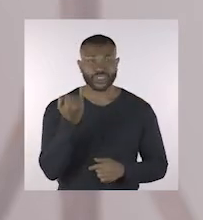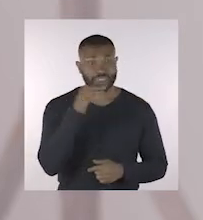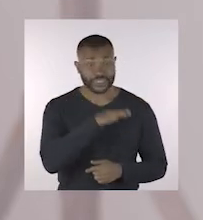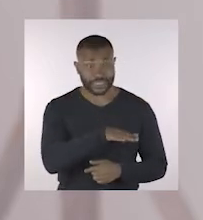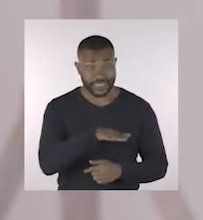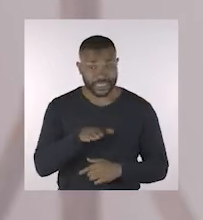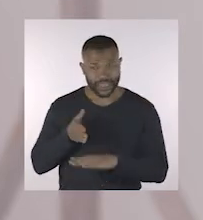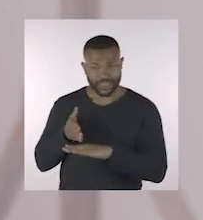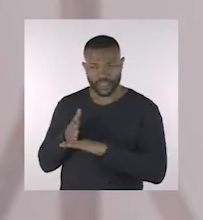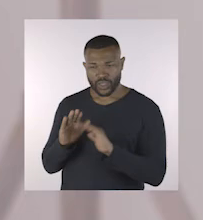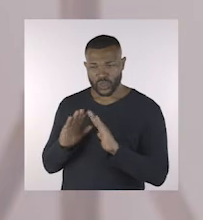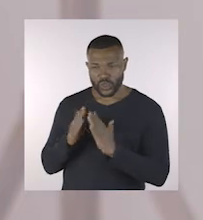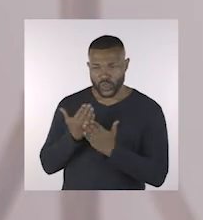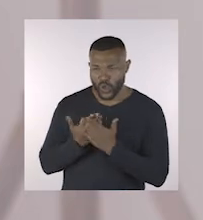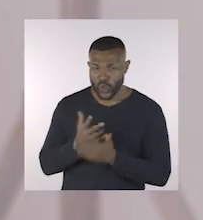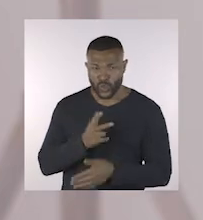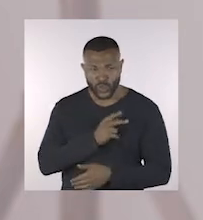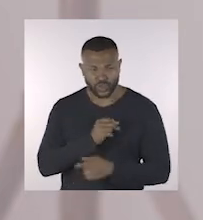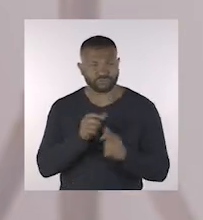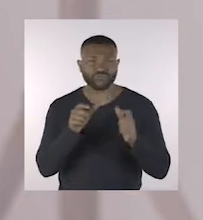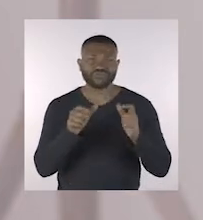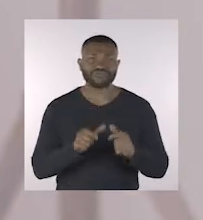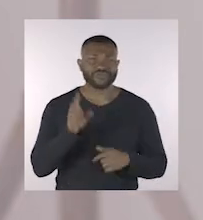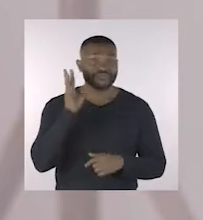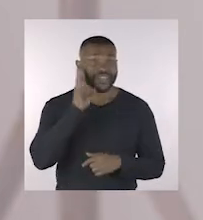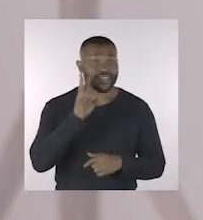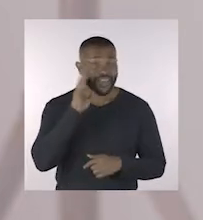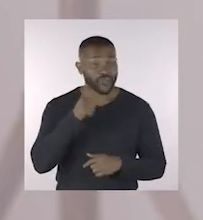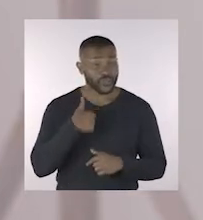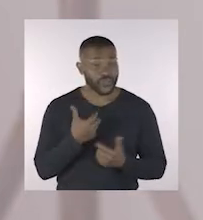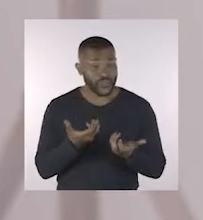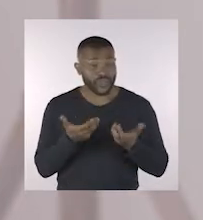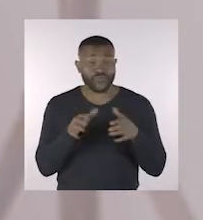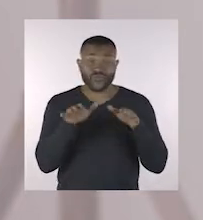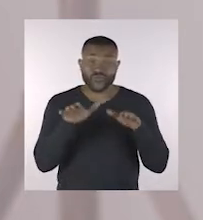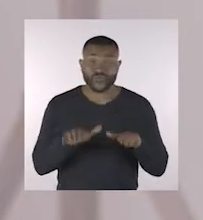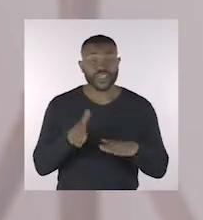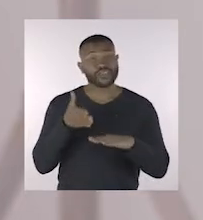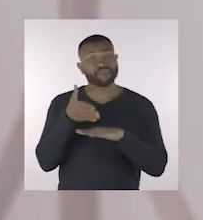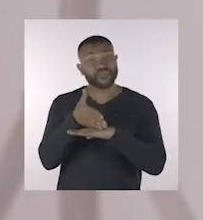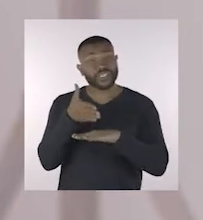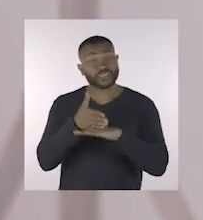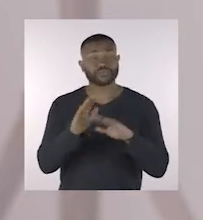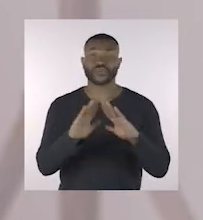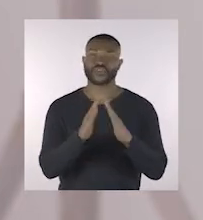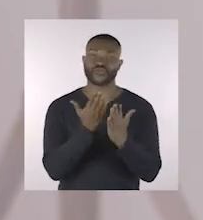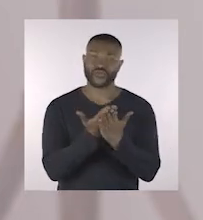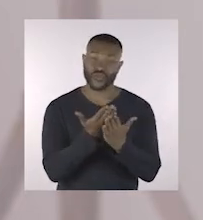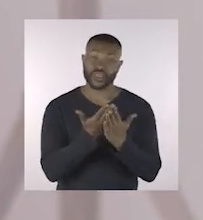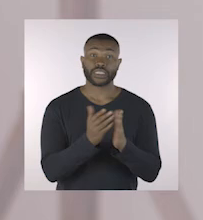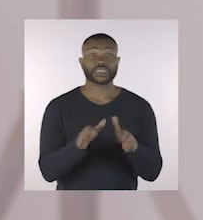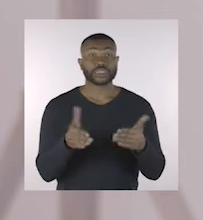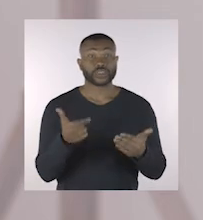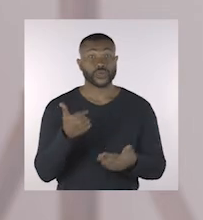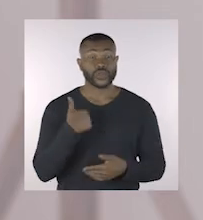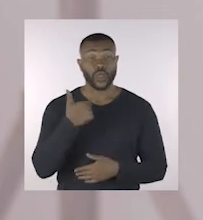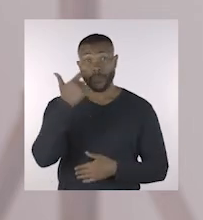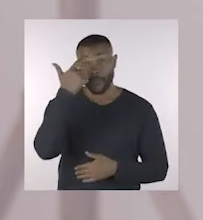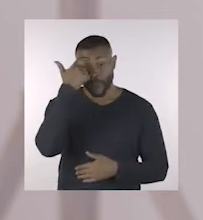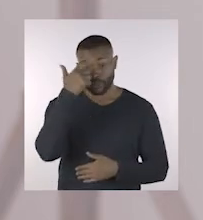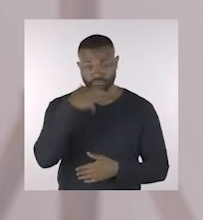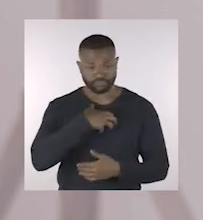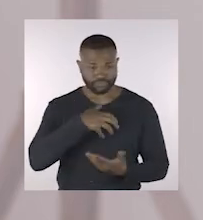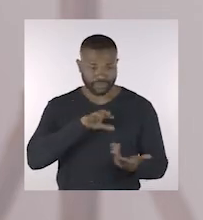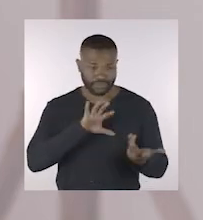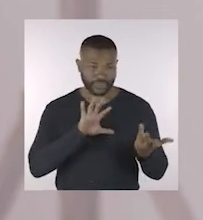valorizados então a criança tem que chegar lá fala pois só que é um lugar legal eu quero ficar eu quero participar da escola então